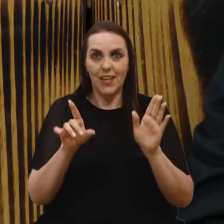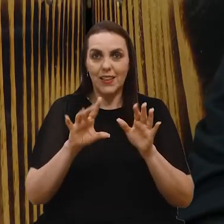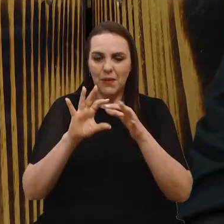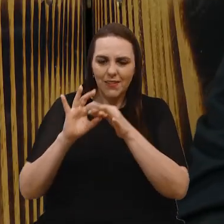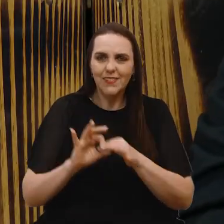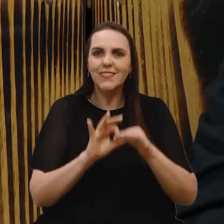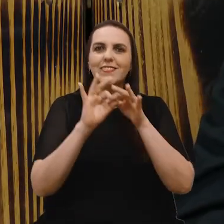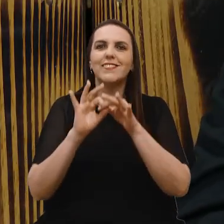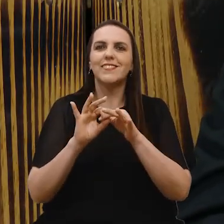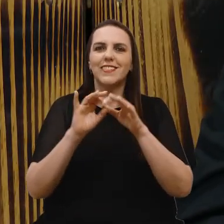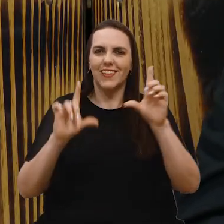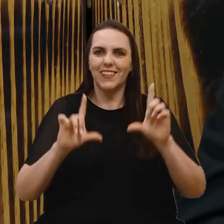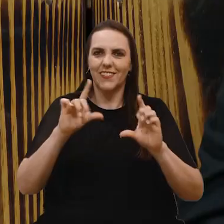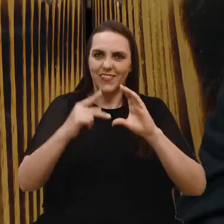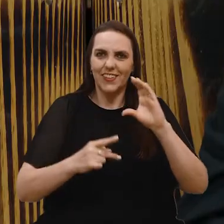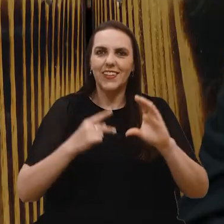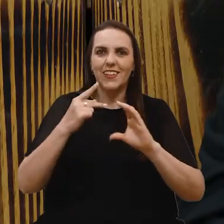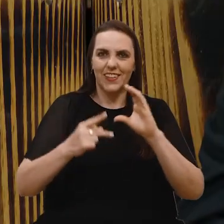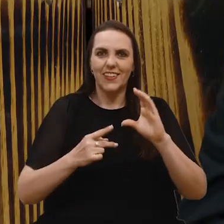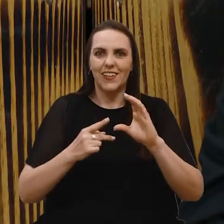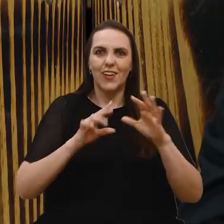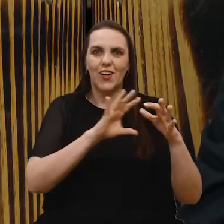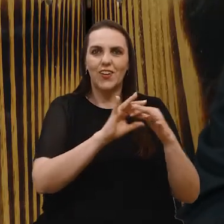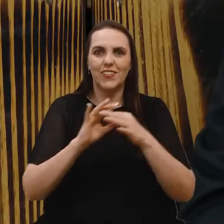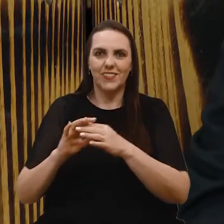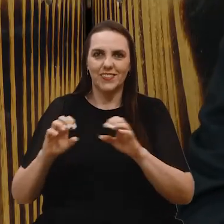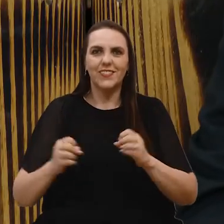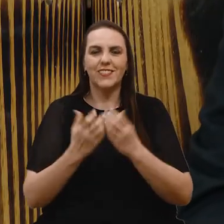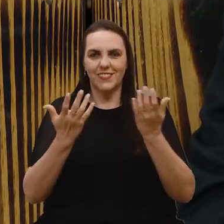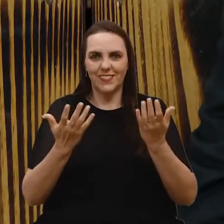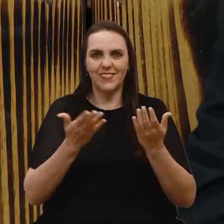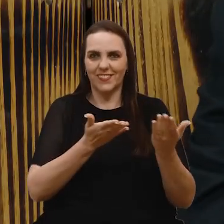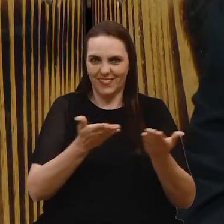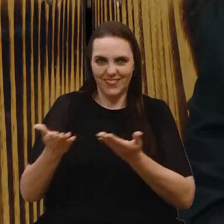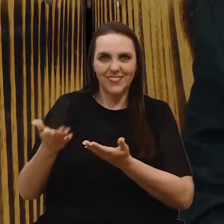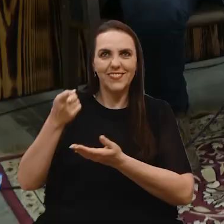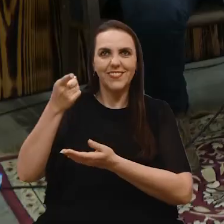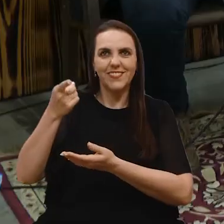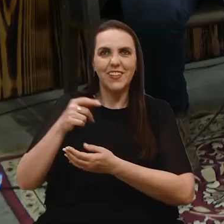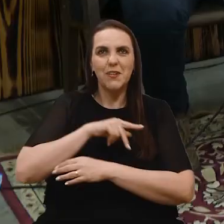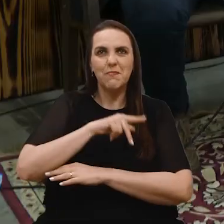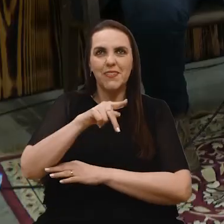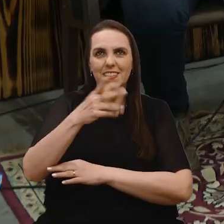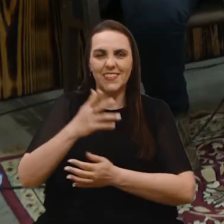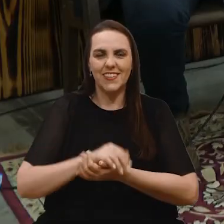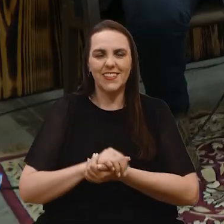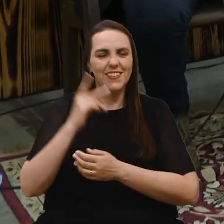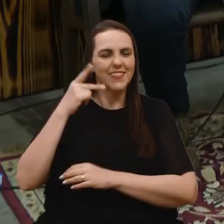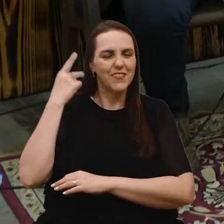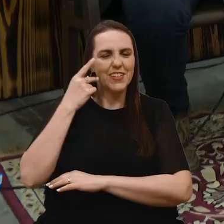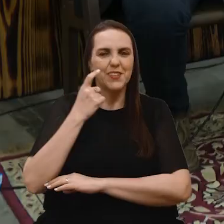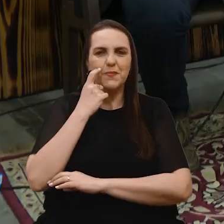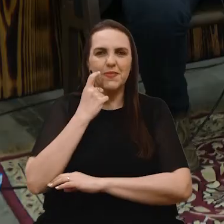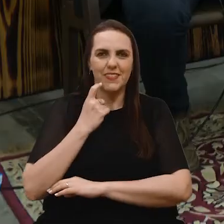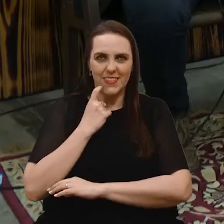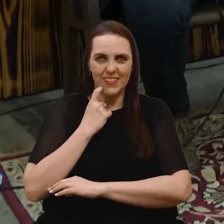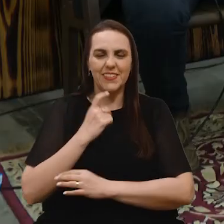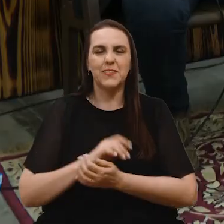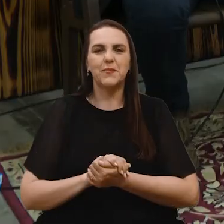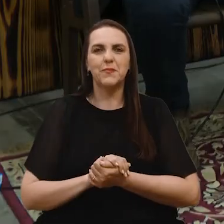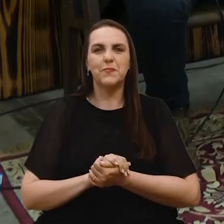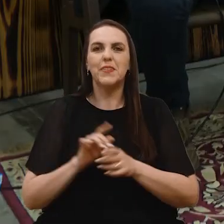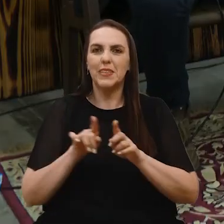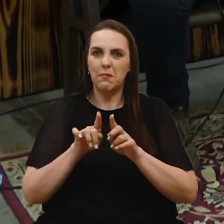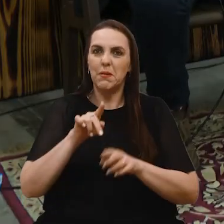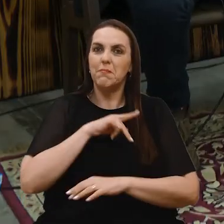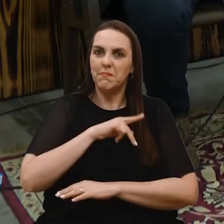a integração da própria TV Câmara no contexto de festa. Já se encontra aqui ao meu lado o nosso presidente, vereador Wagner